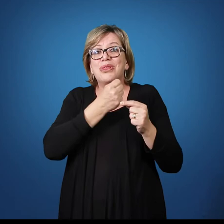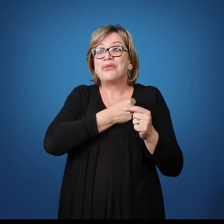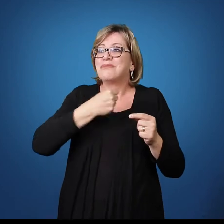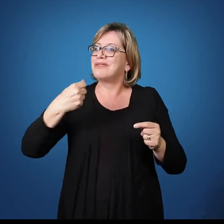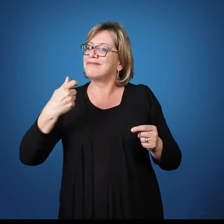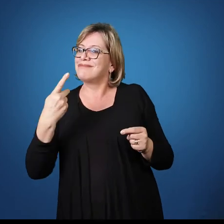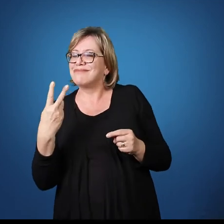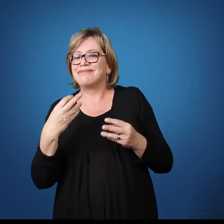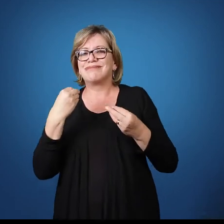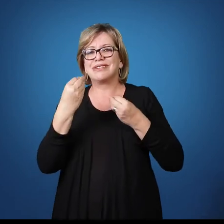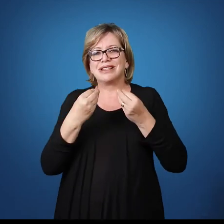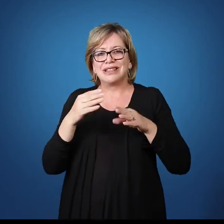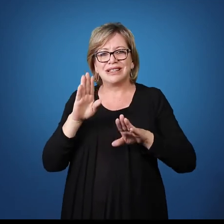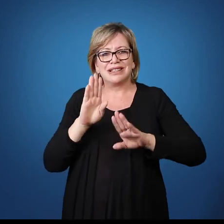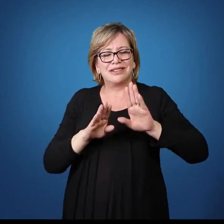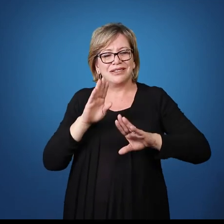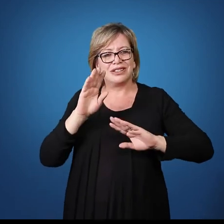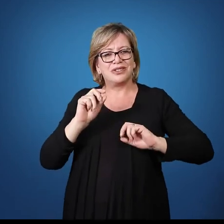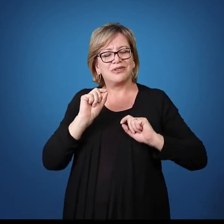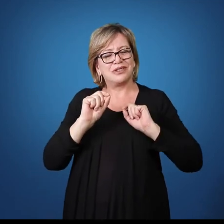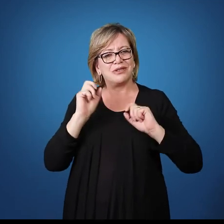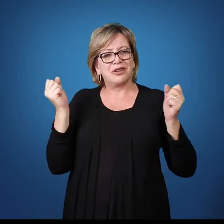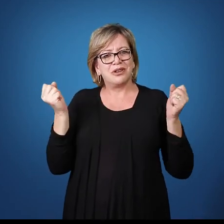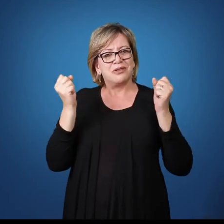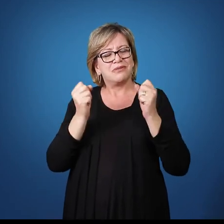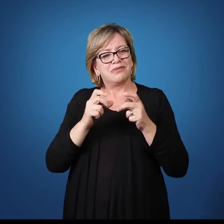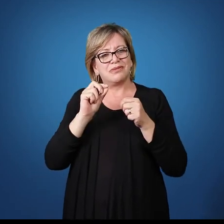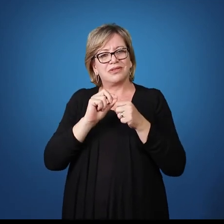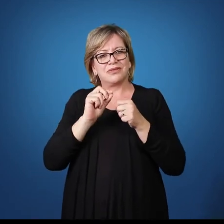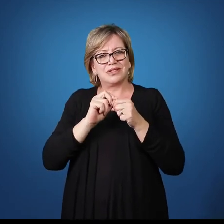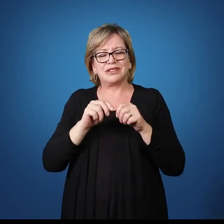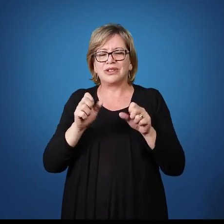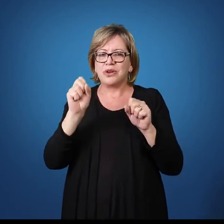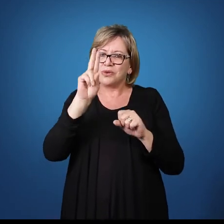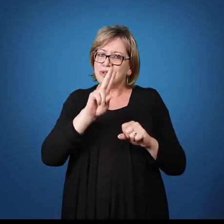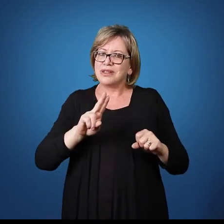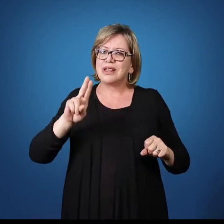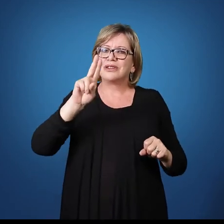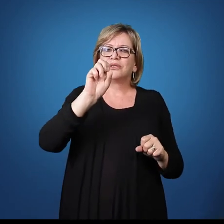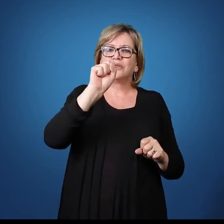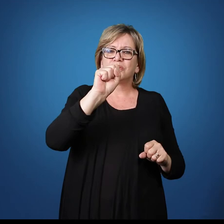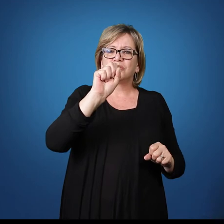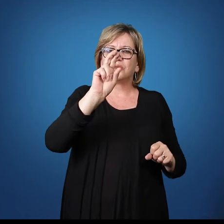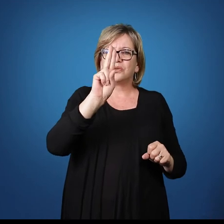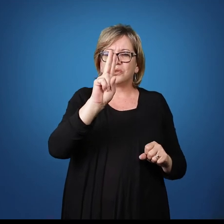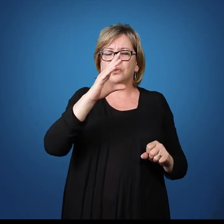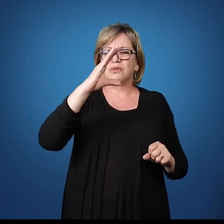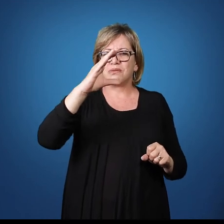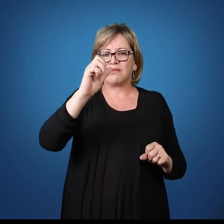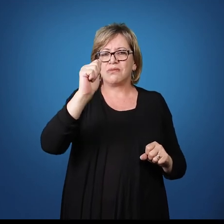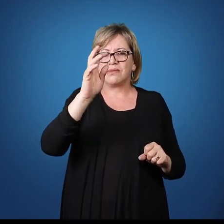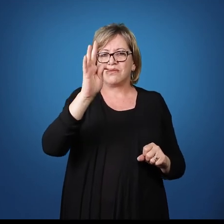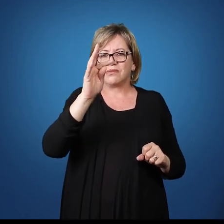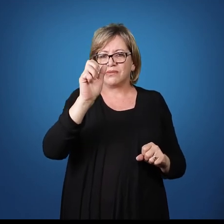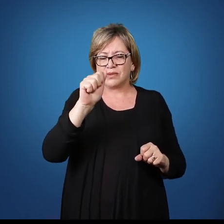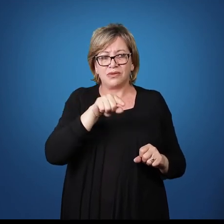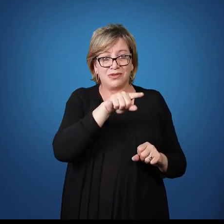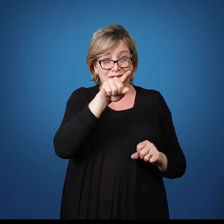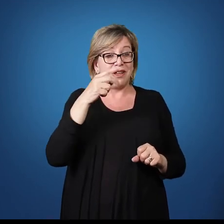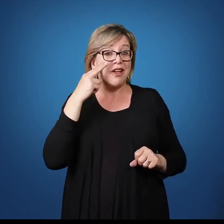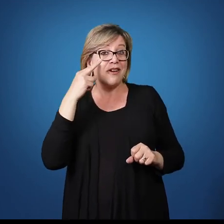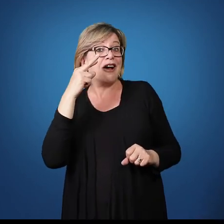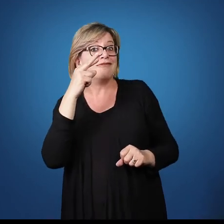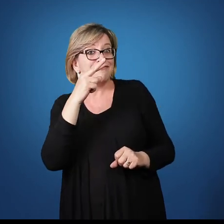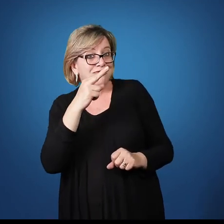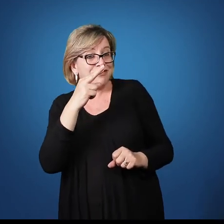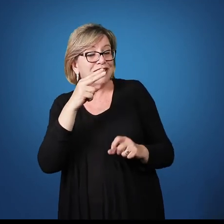que a gente pode ser feita, né, através de coisas de sucata, assim, que vocês podem observar os materiais, né, que nós podemos